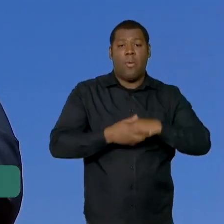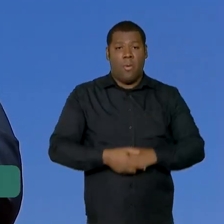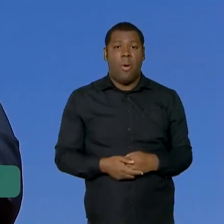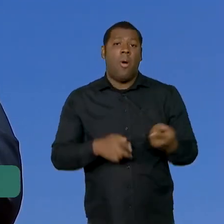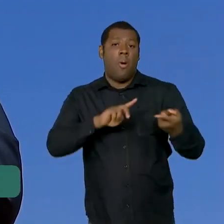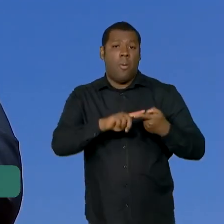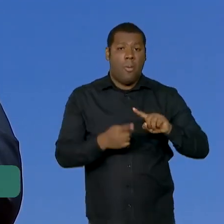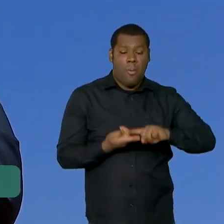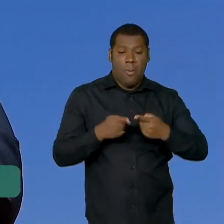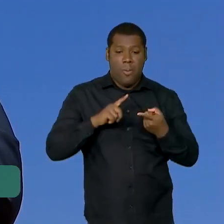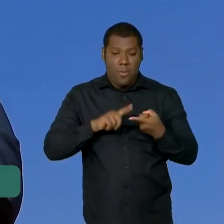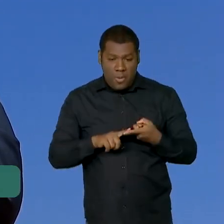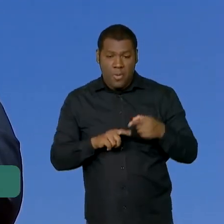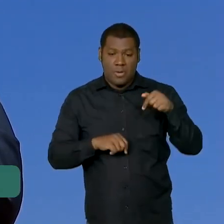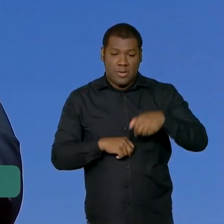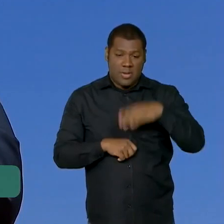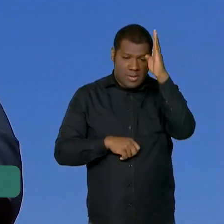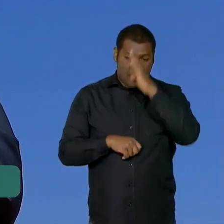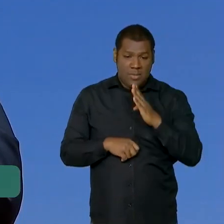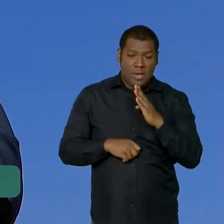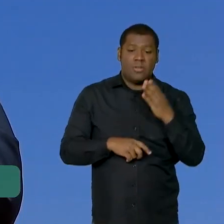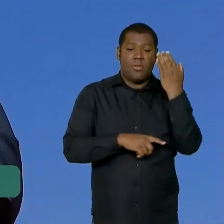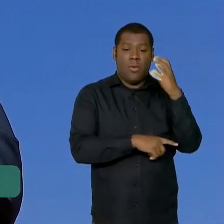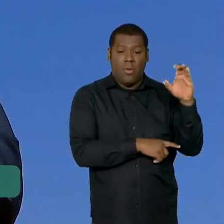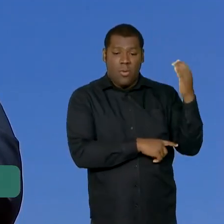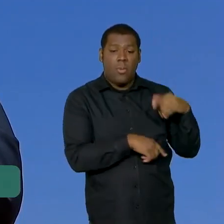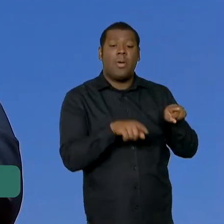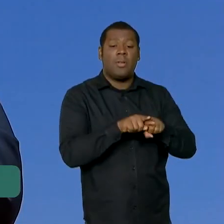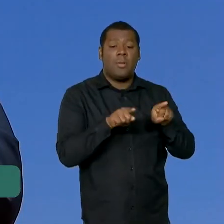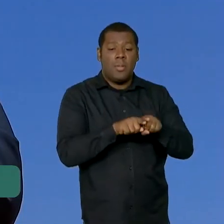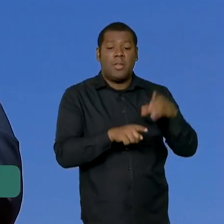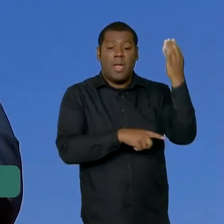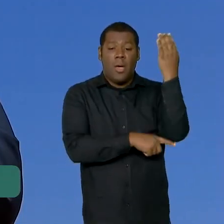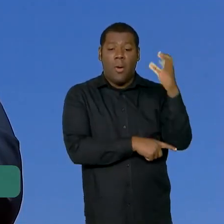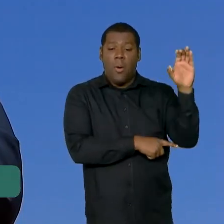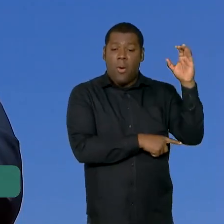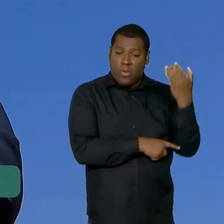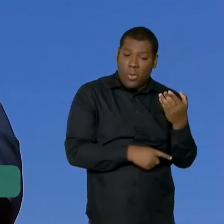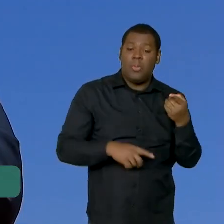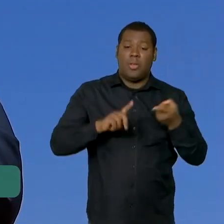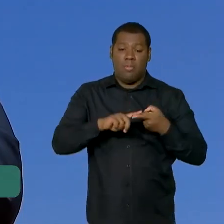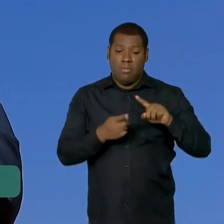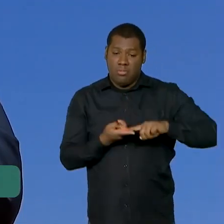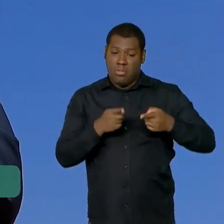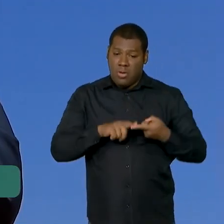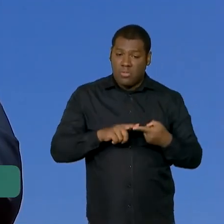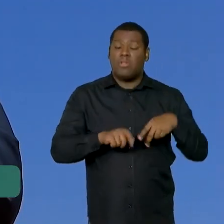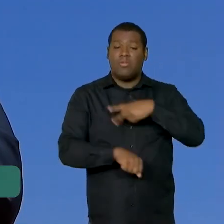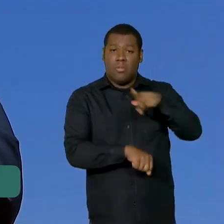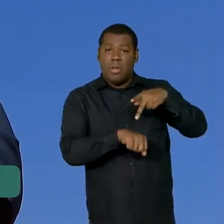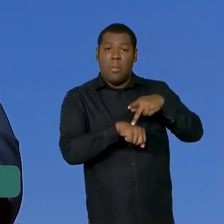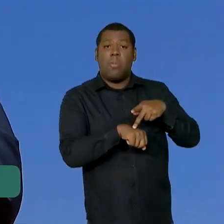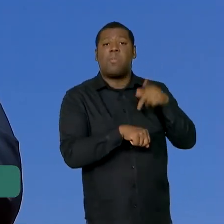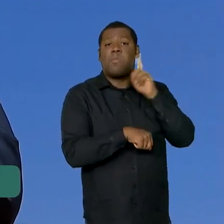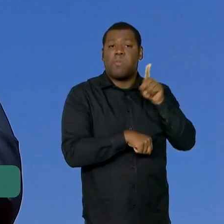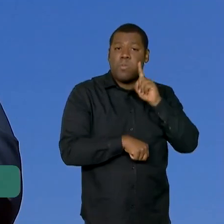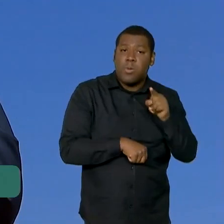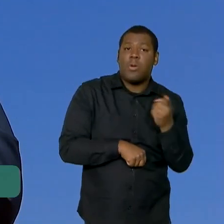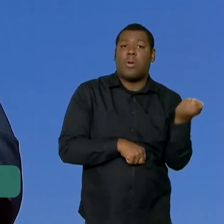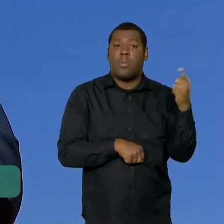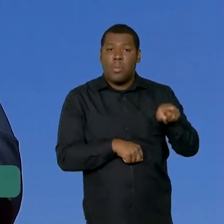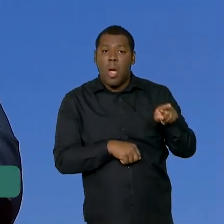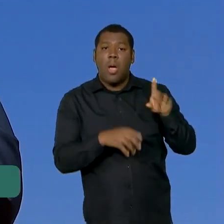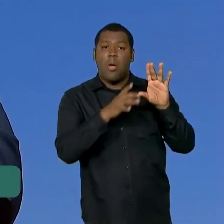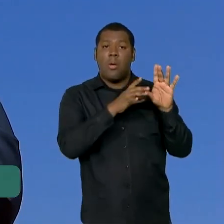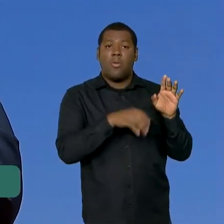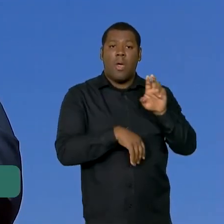comércio que a Colômbia tem com Estados Unidos, União Europeia e outros países. Então, nós identificamos em algum